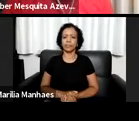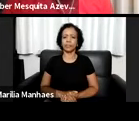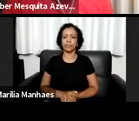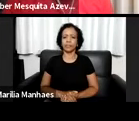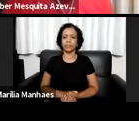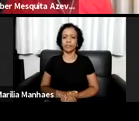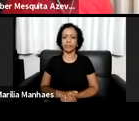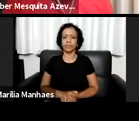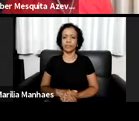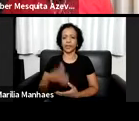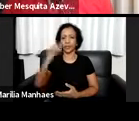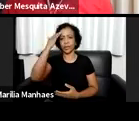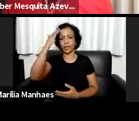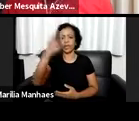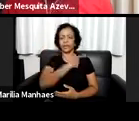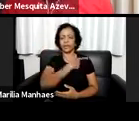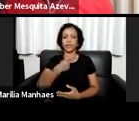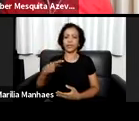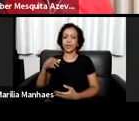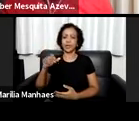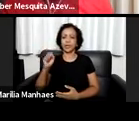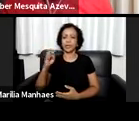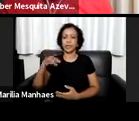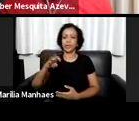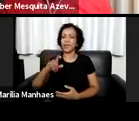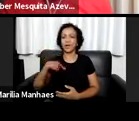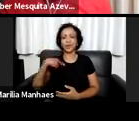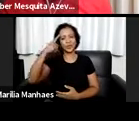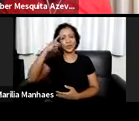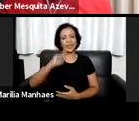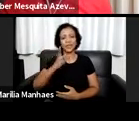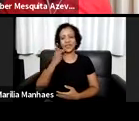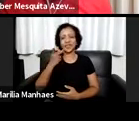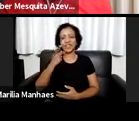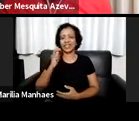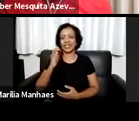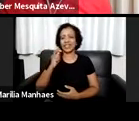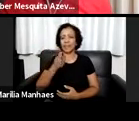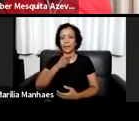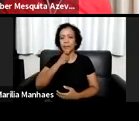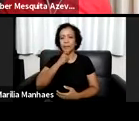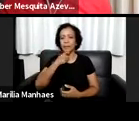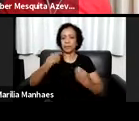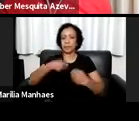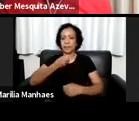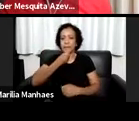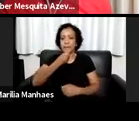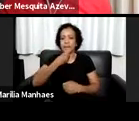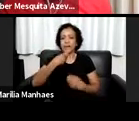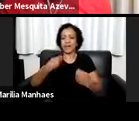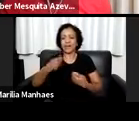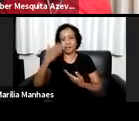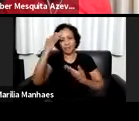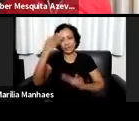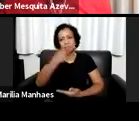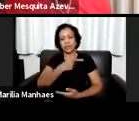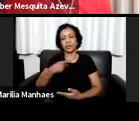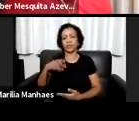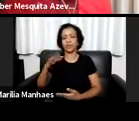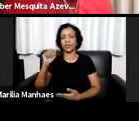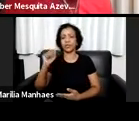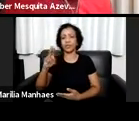Obrigado, pastor Samuel. Eu comecei a falar sem microfone e nós já estamos, obrigado, pastor Fausto, estamos com muitos irmãos aqui já